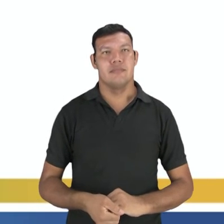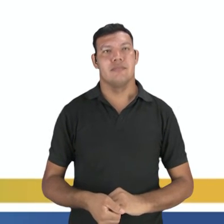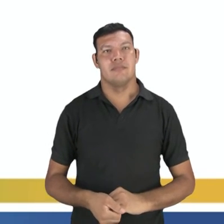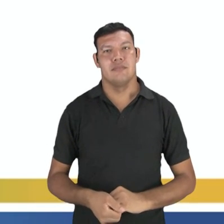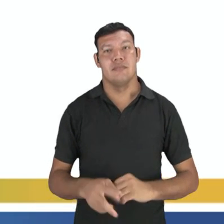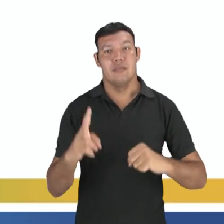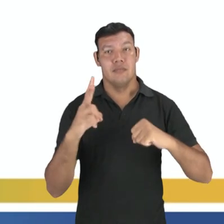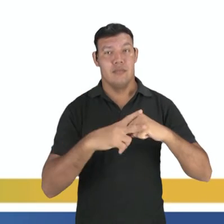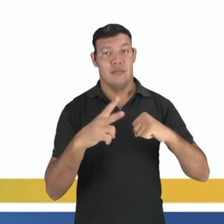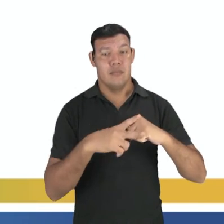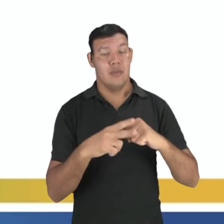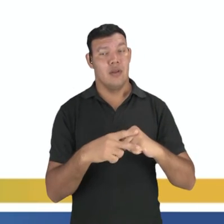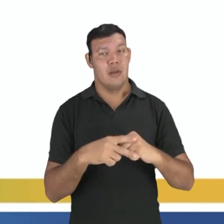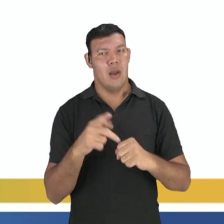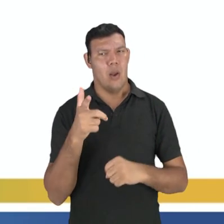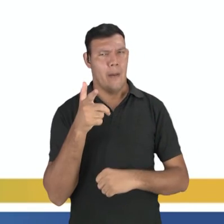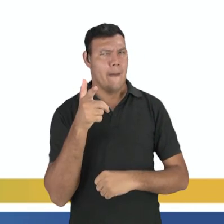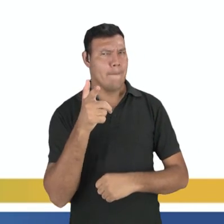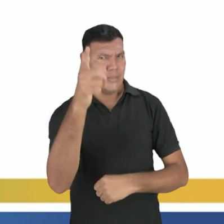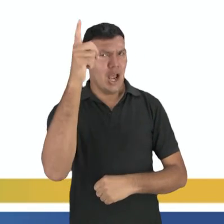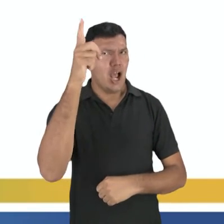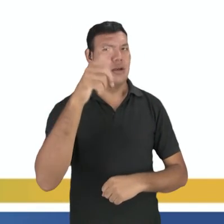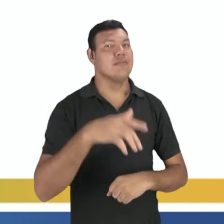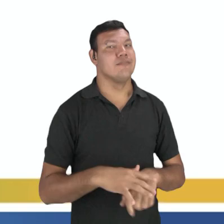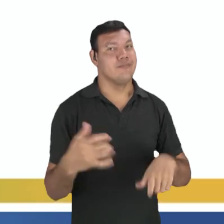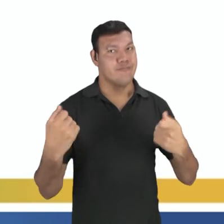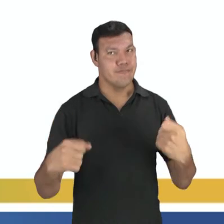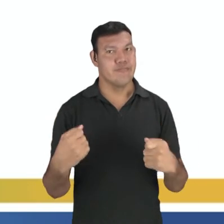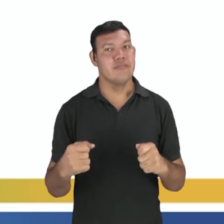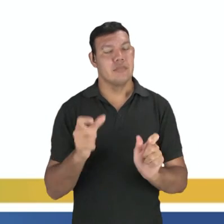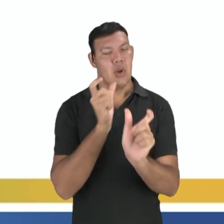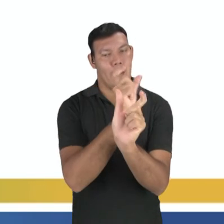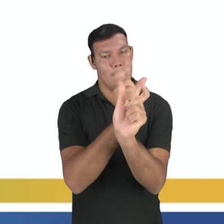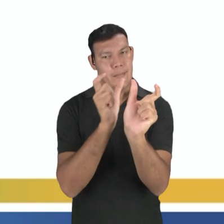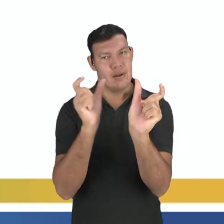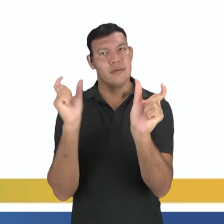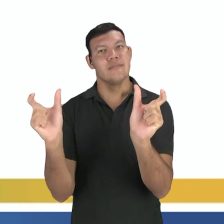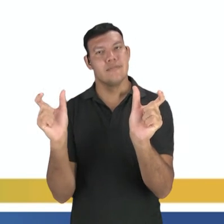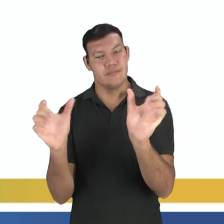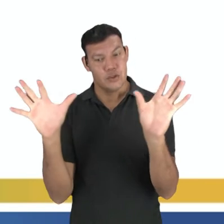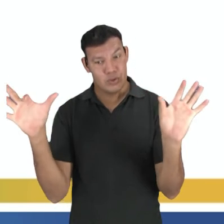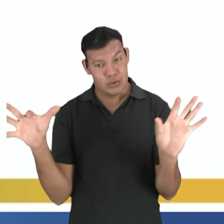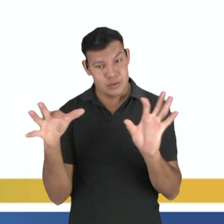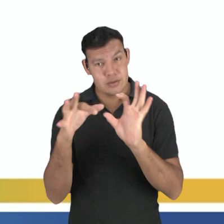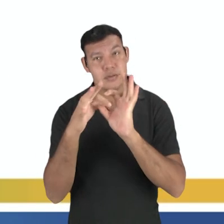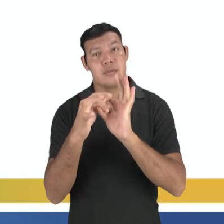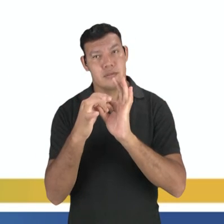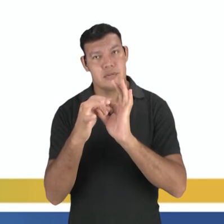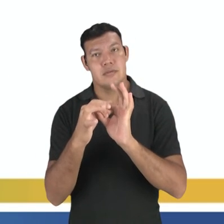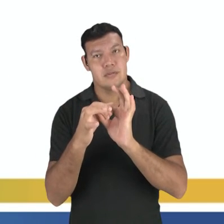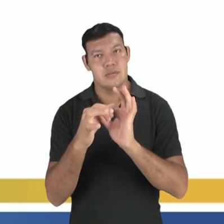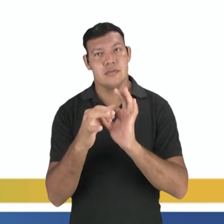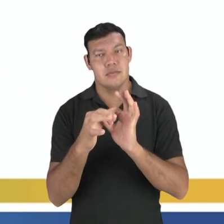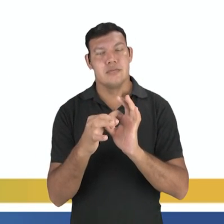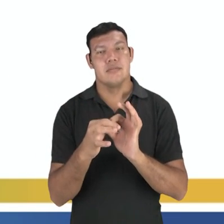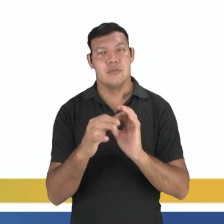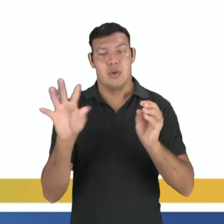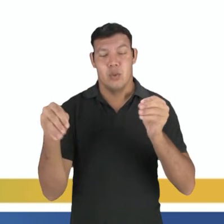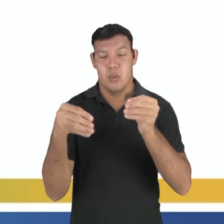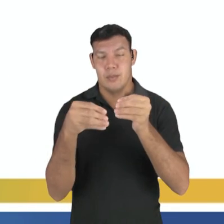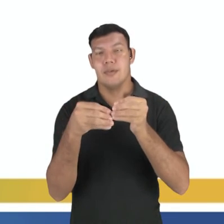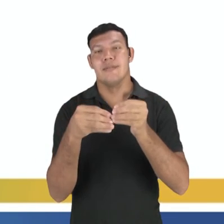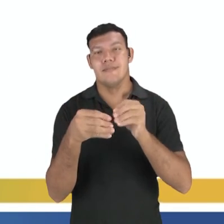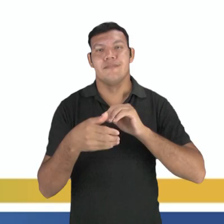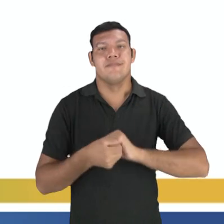o verbo receber, ele precisa de uma preposição para juntar ao complemento,